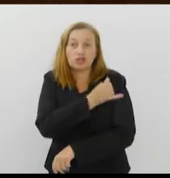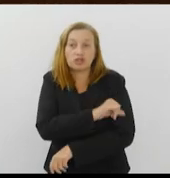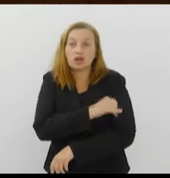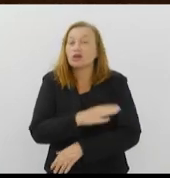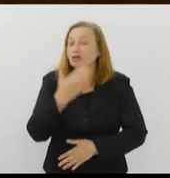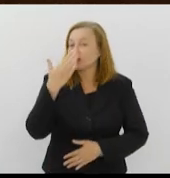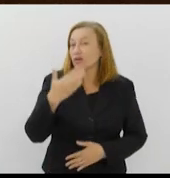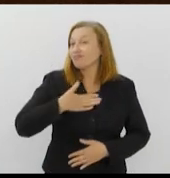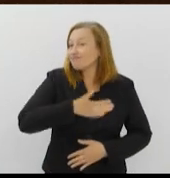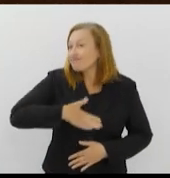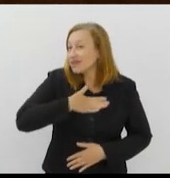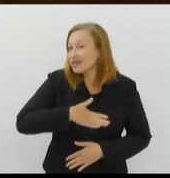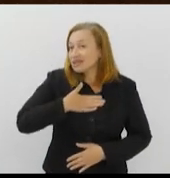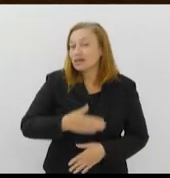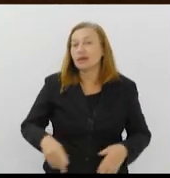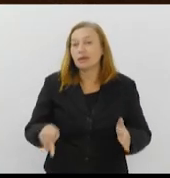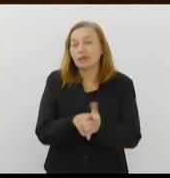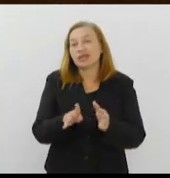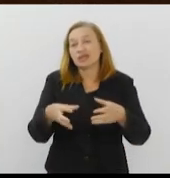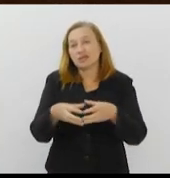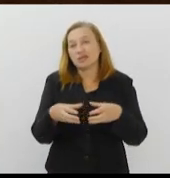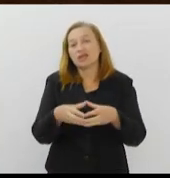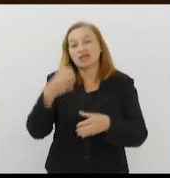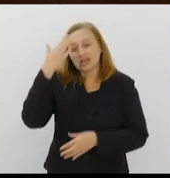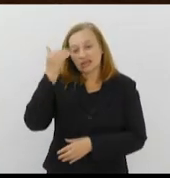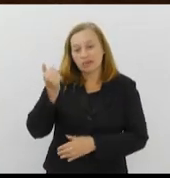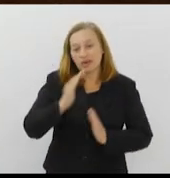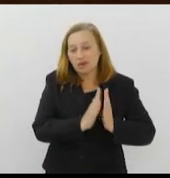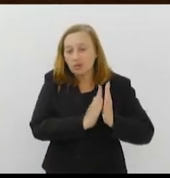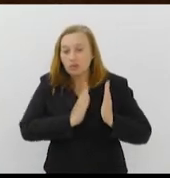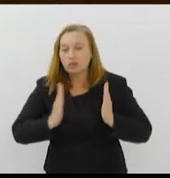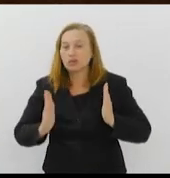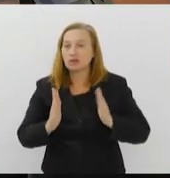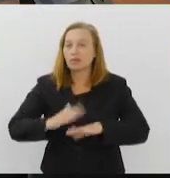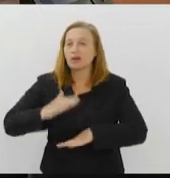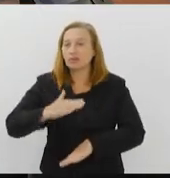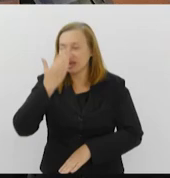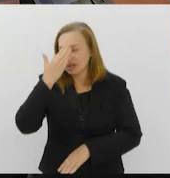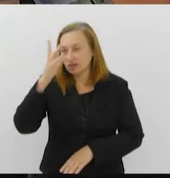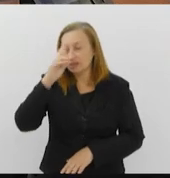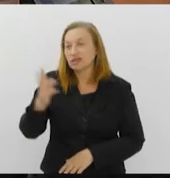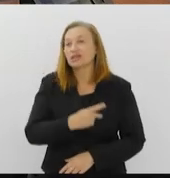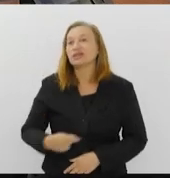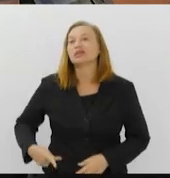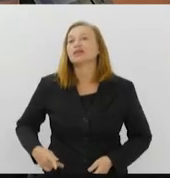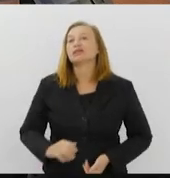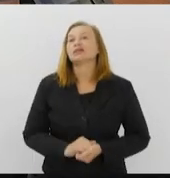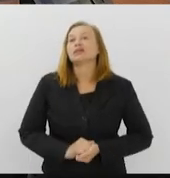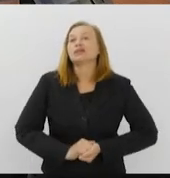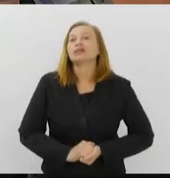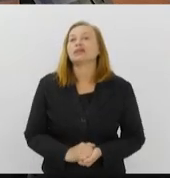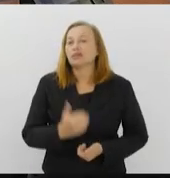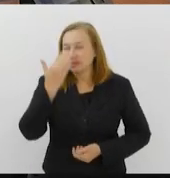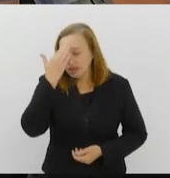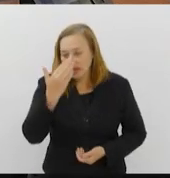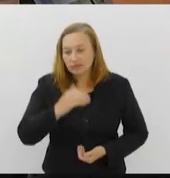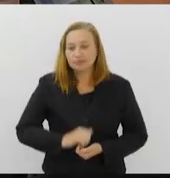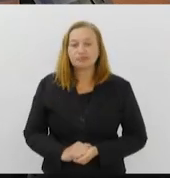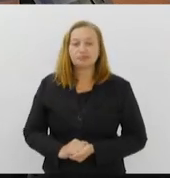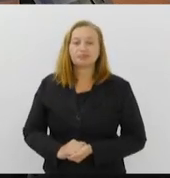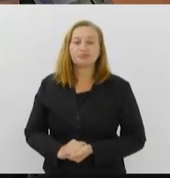prazer fazer parte da comissão e saber que ela teve o prazo prolongado. Muito obrigado, presidente. Muito obrigado aí.